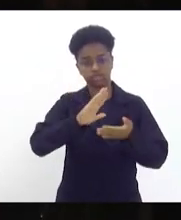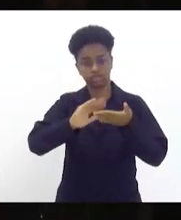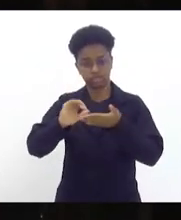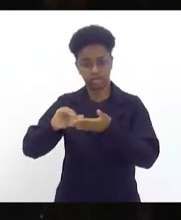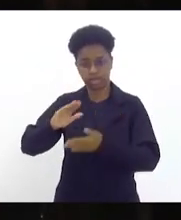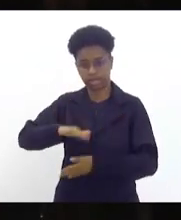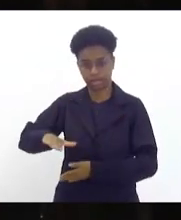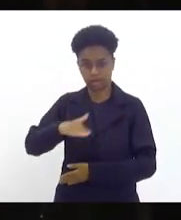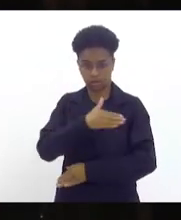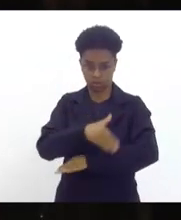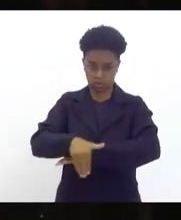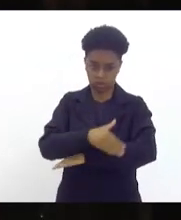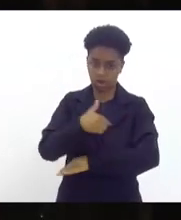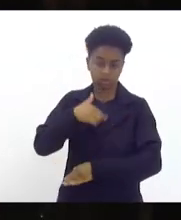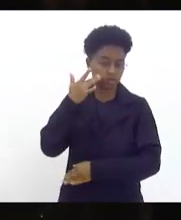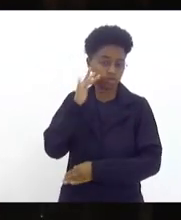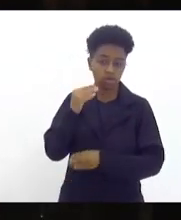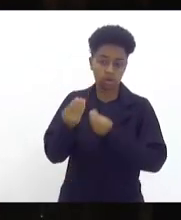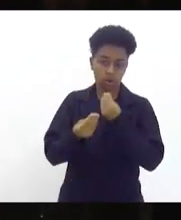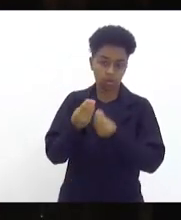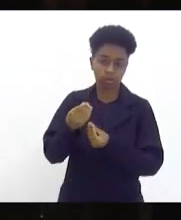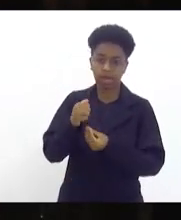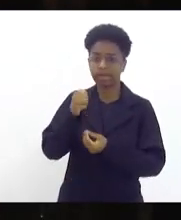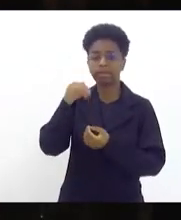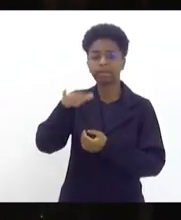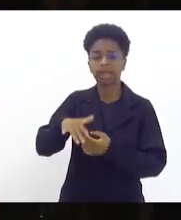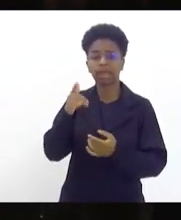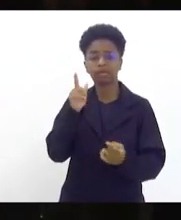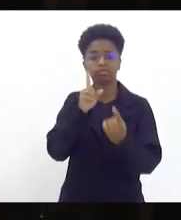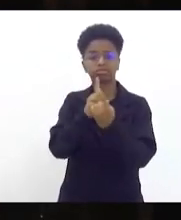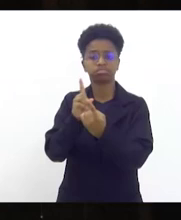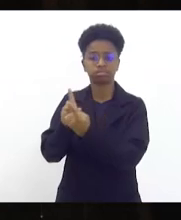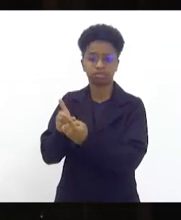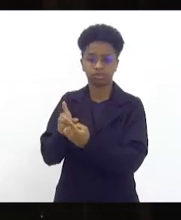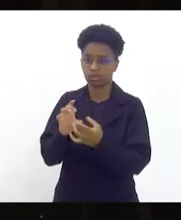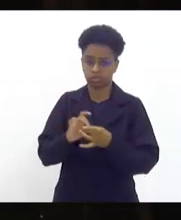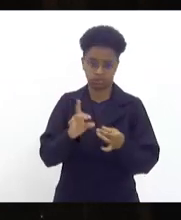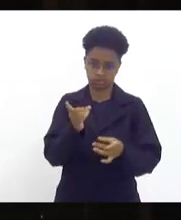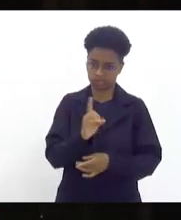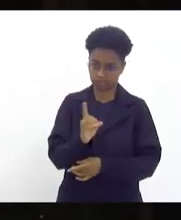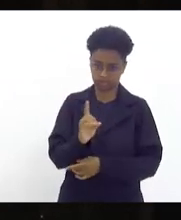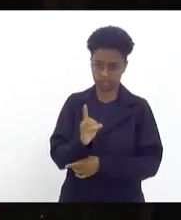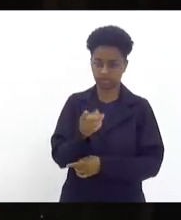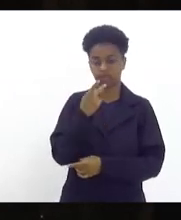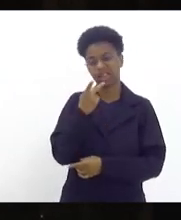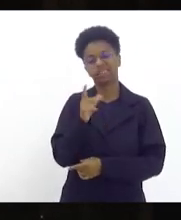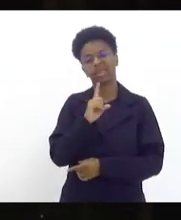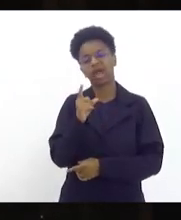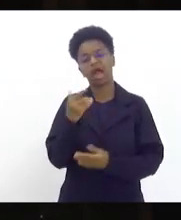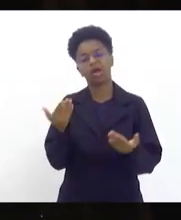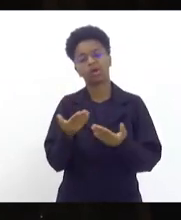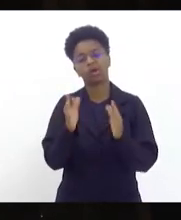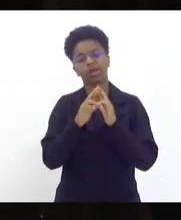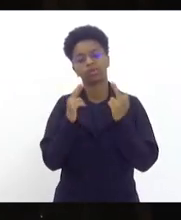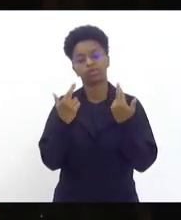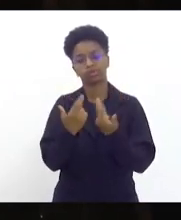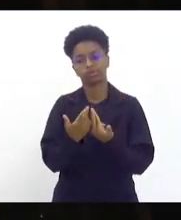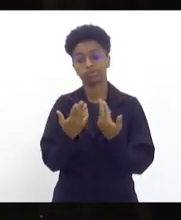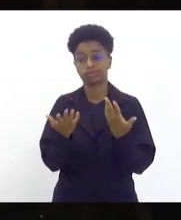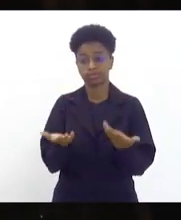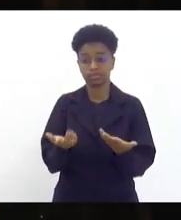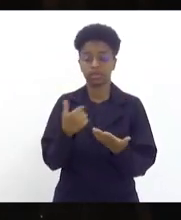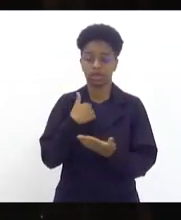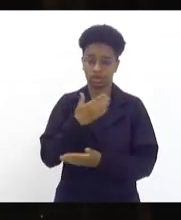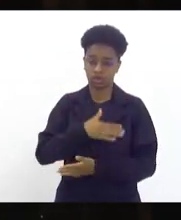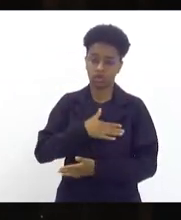não sei como com quem eu posso falar não me deixaram falar não estamos em reunião tá eu